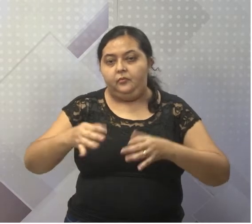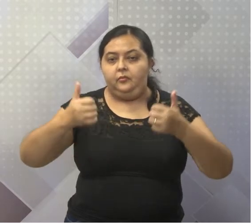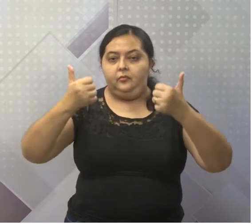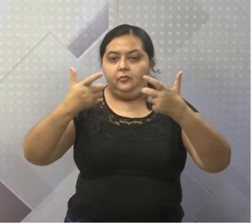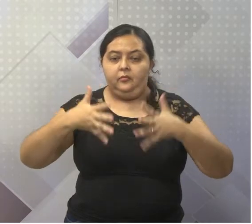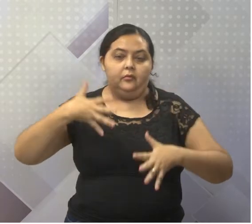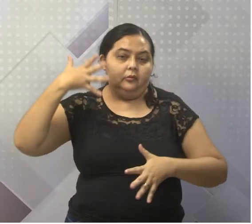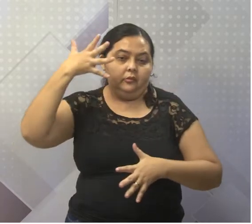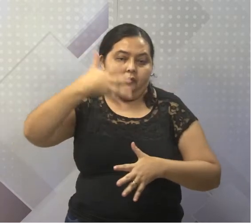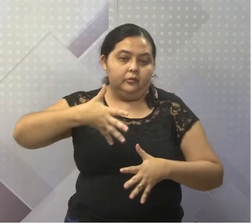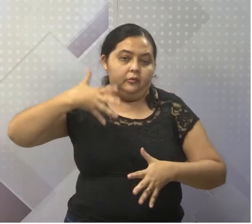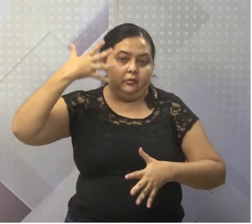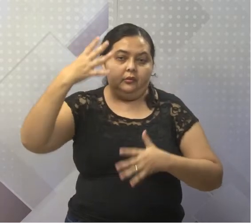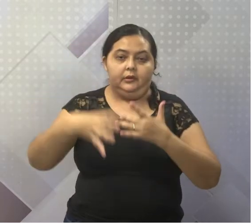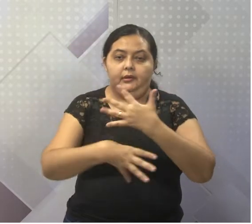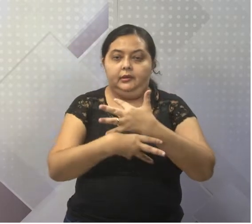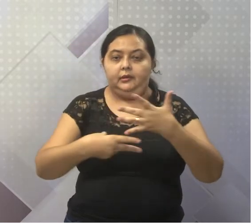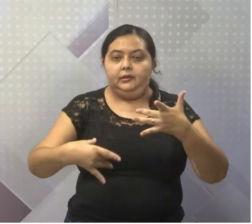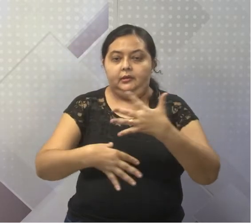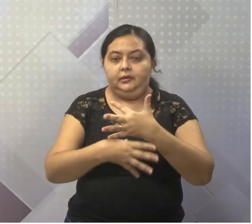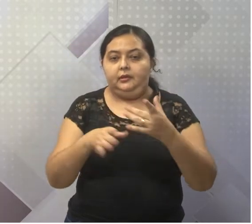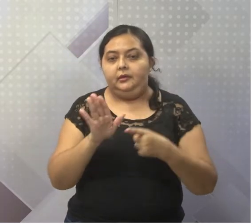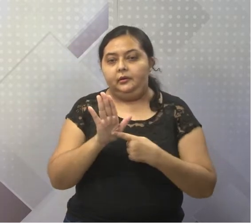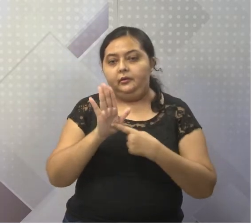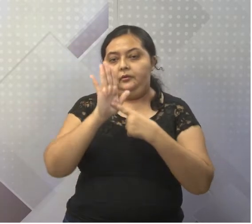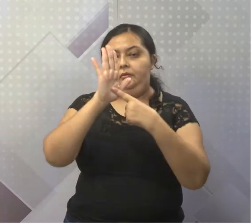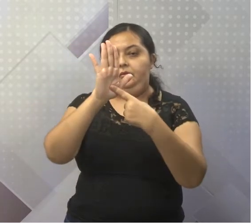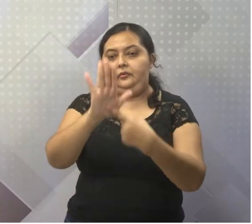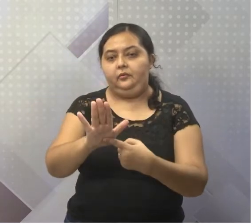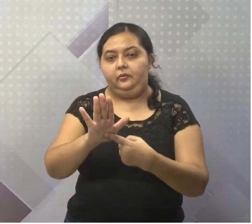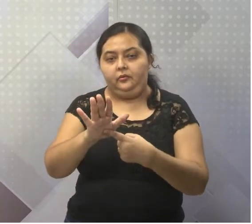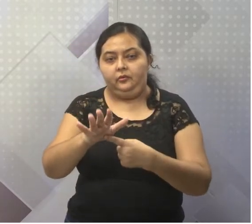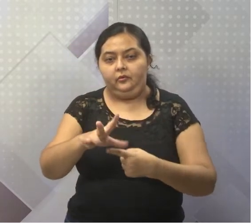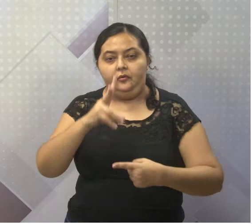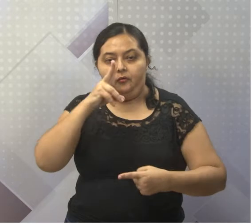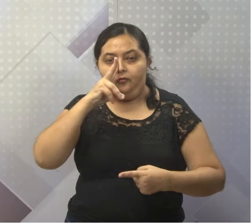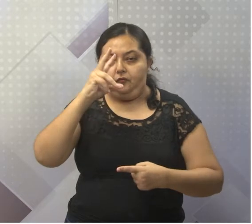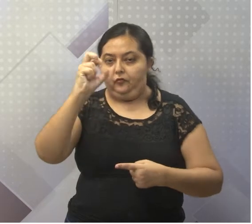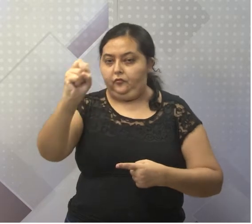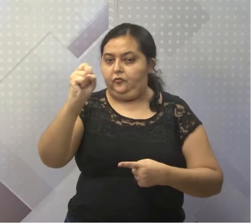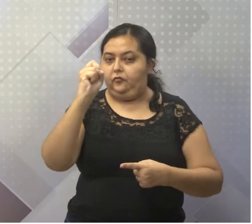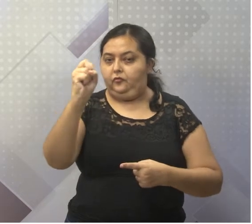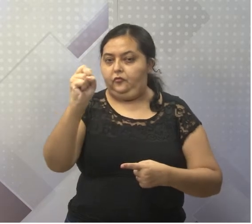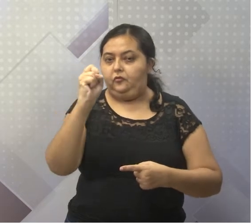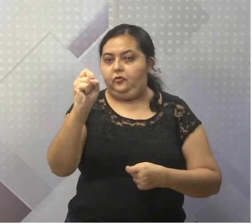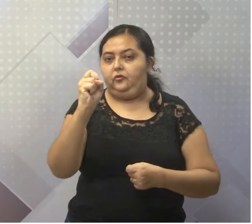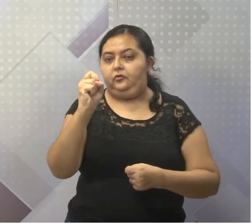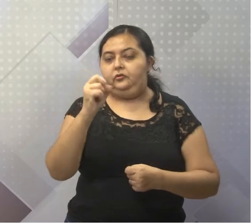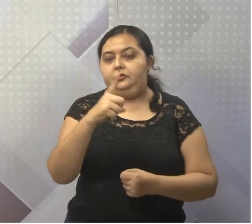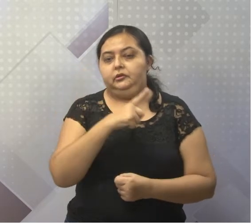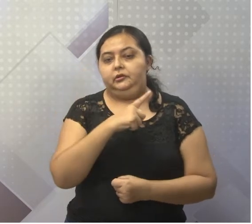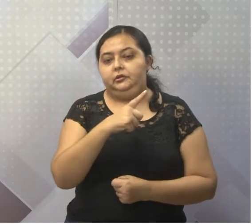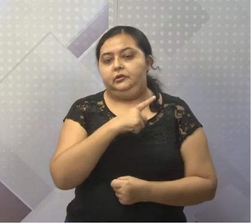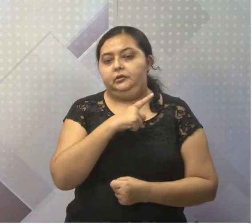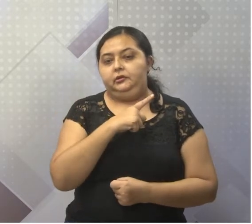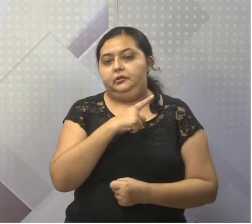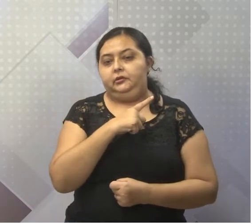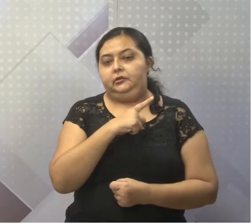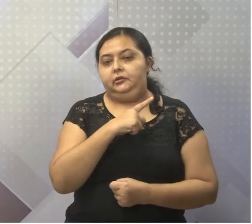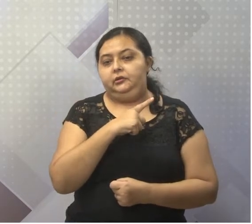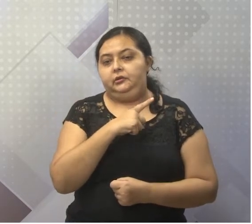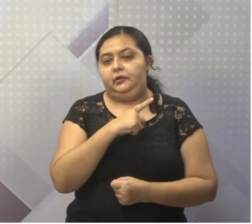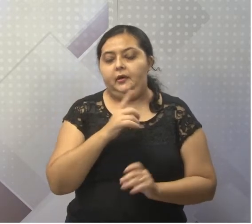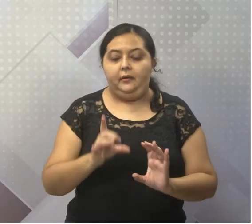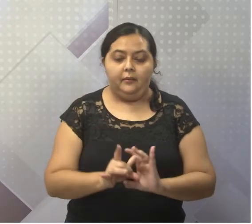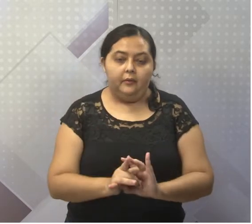discurso de que Florença havia mostrado o heroísmo resistencial de resistência à se tornando um